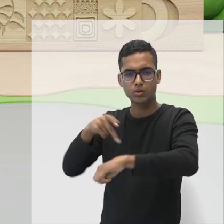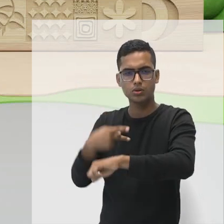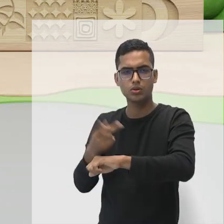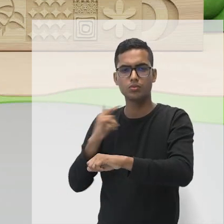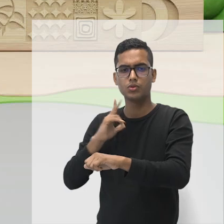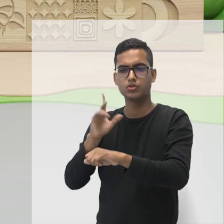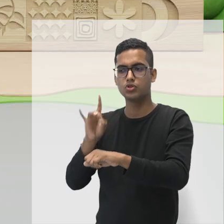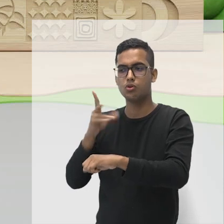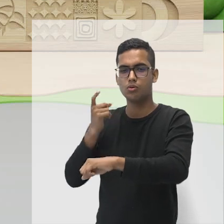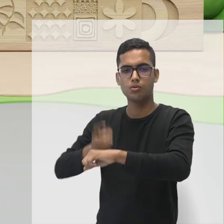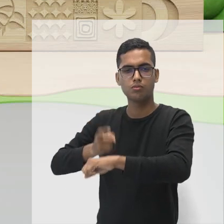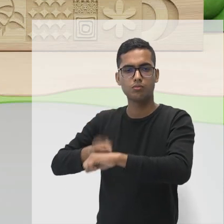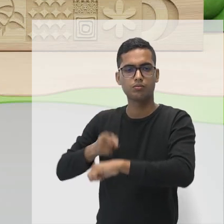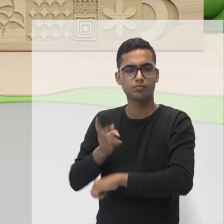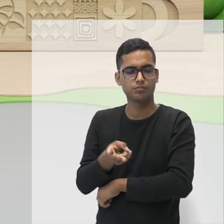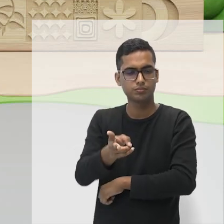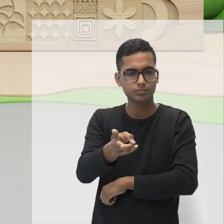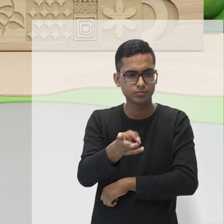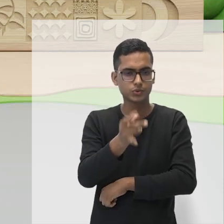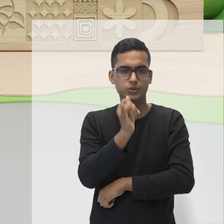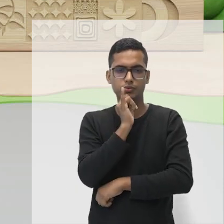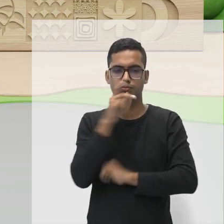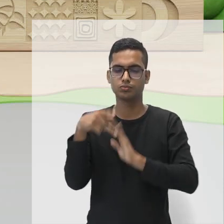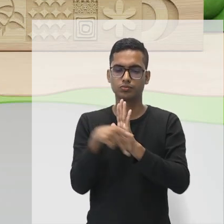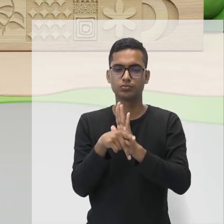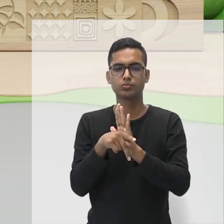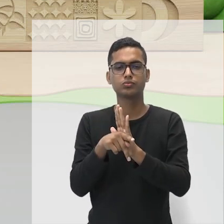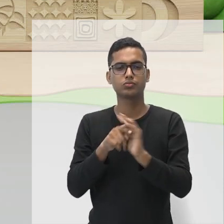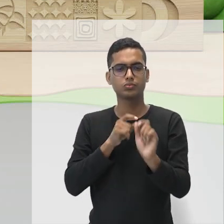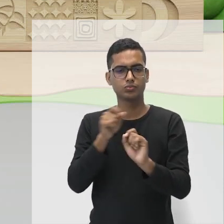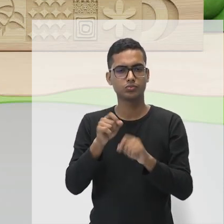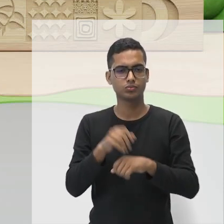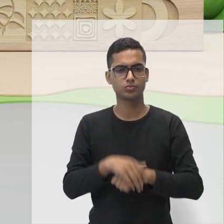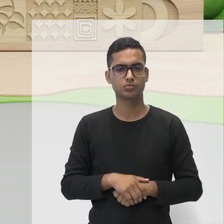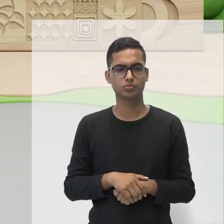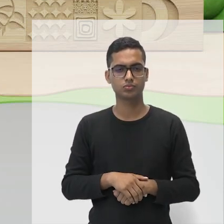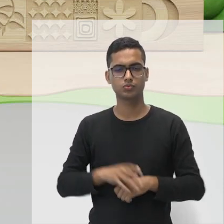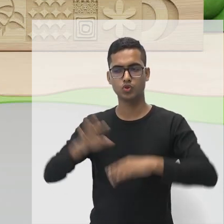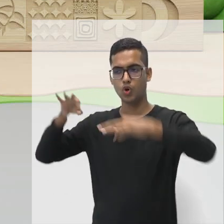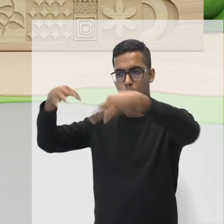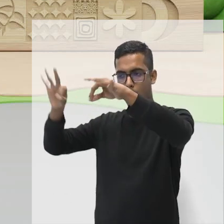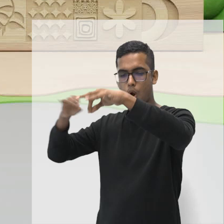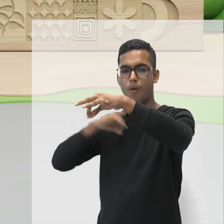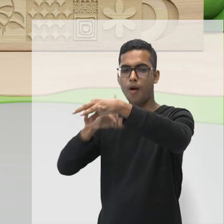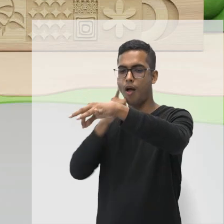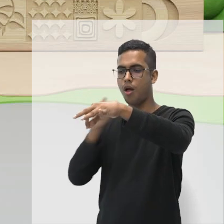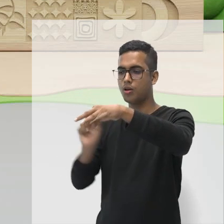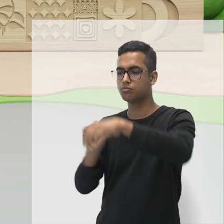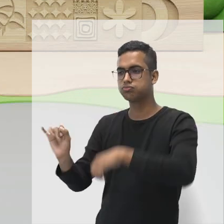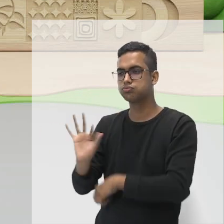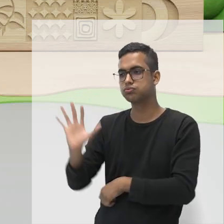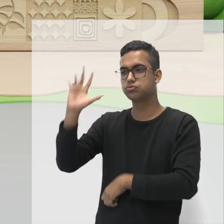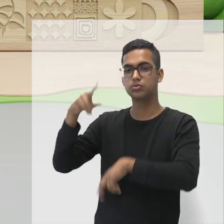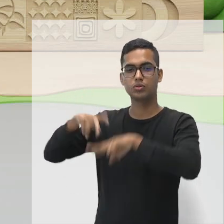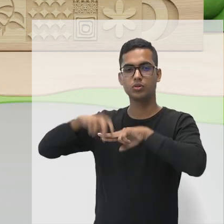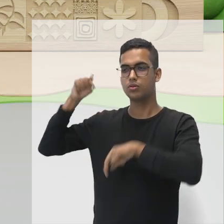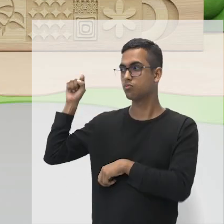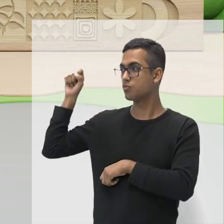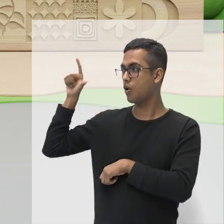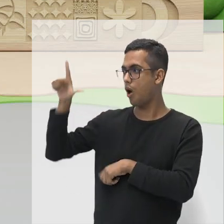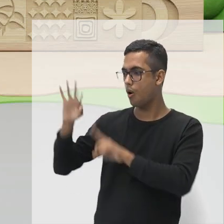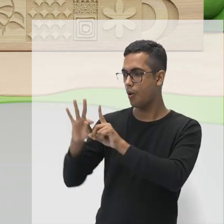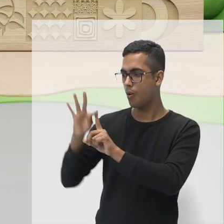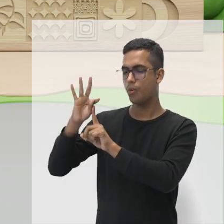forma sólida. Então, nós temos o exemplo da evaporação nas nossas roupas que a gente coloca ali no